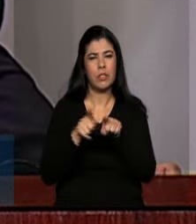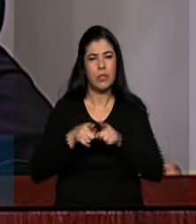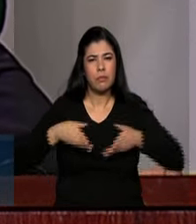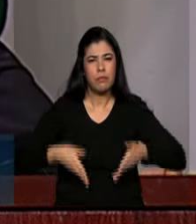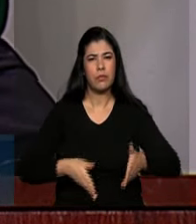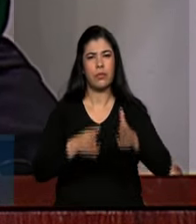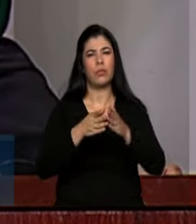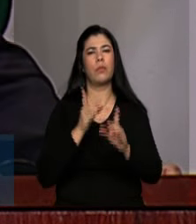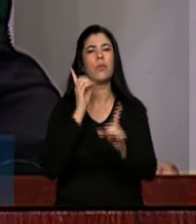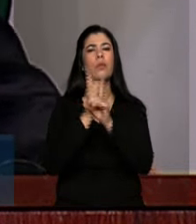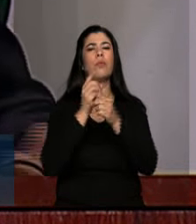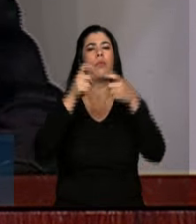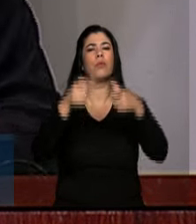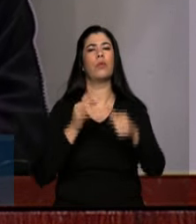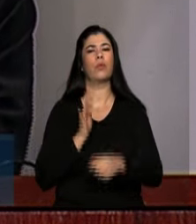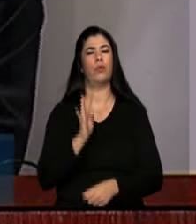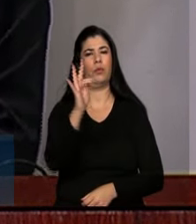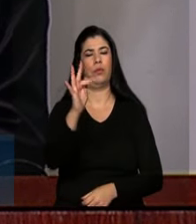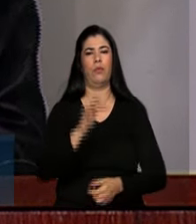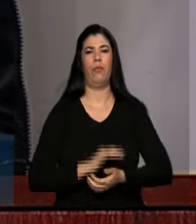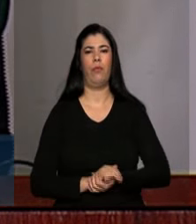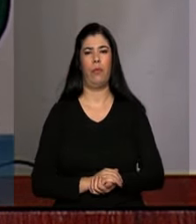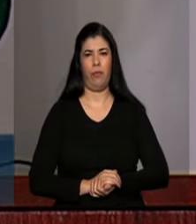e mostrar a direção.